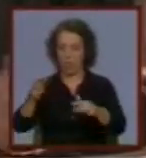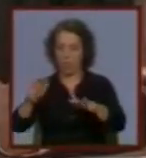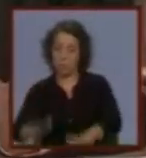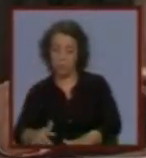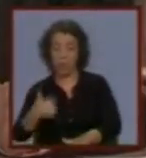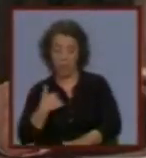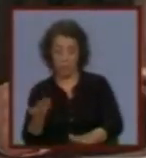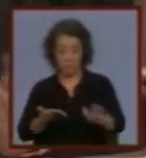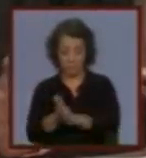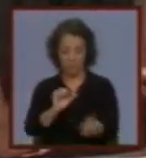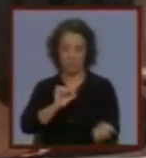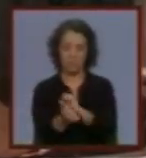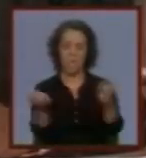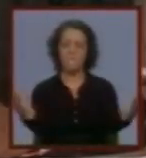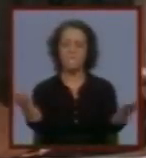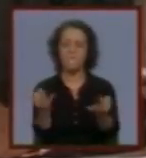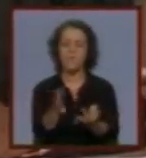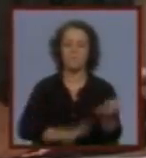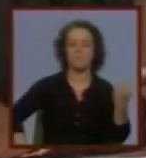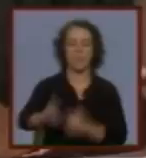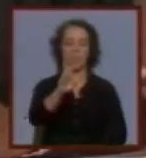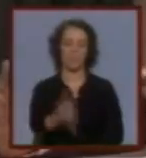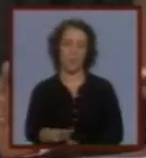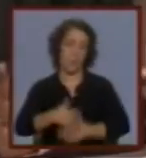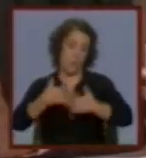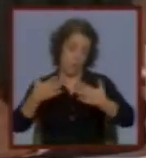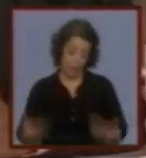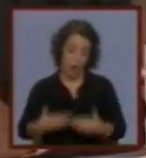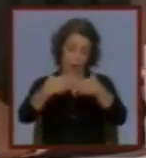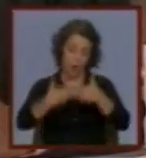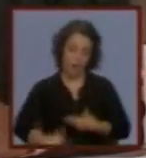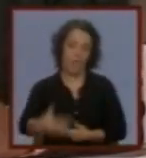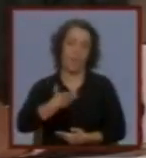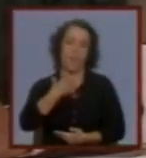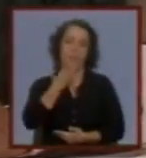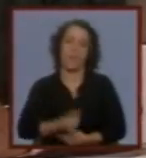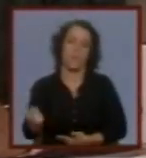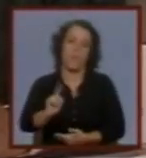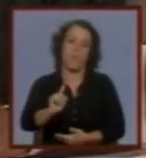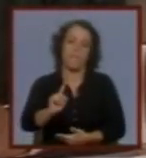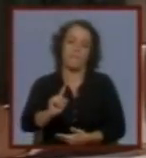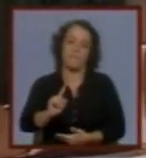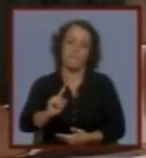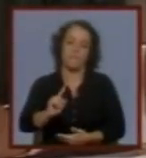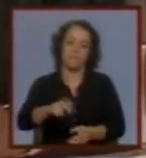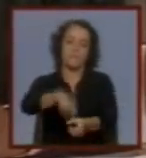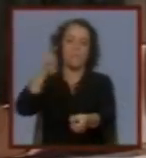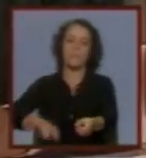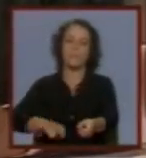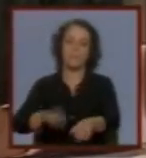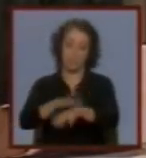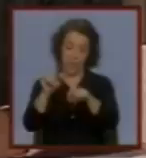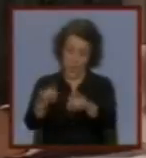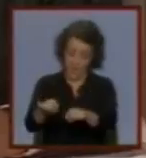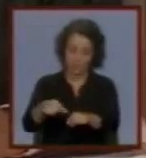e nós entregamos todos têm direito tamos a região e agora agora não devemos deixar tudo para ter razão pela qual